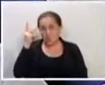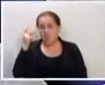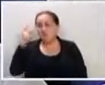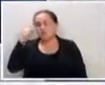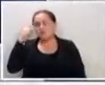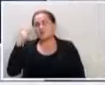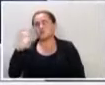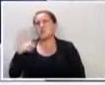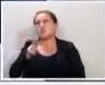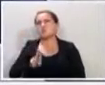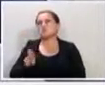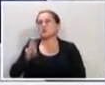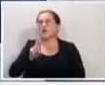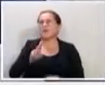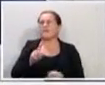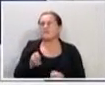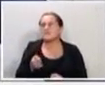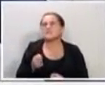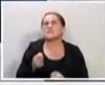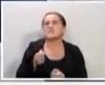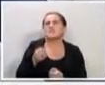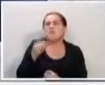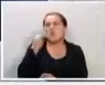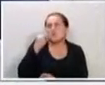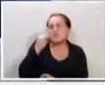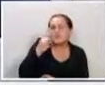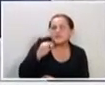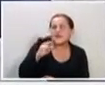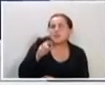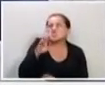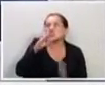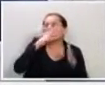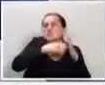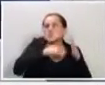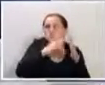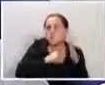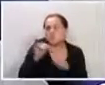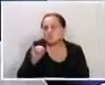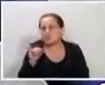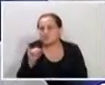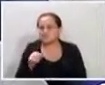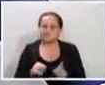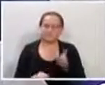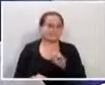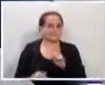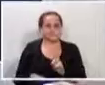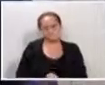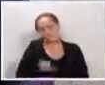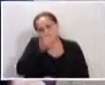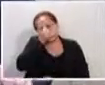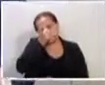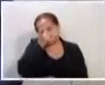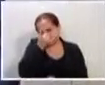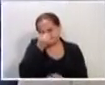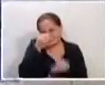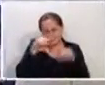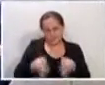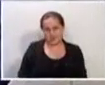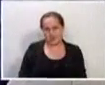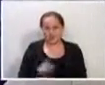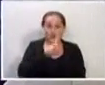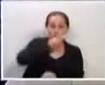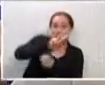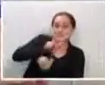utilizar desse benefício apenas para ter um desconto de impostos ele tem que estar sujeitos à fiscalização